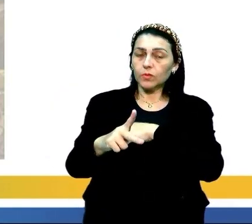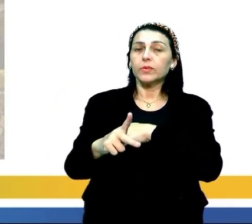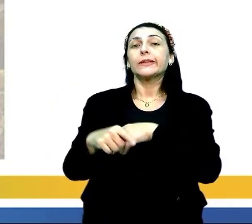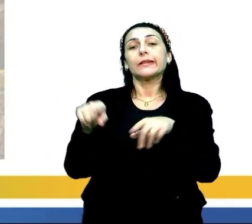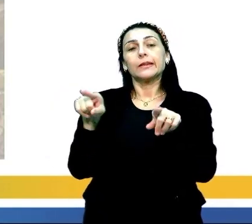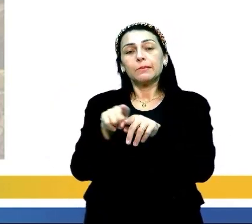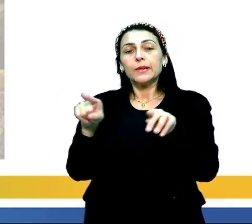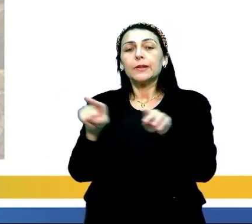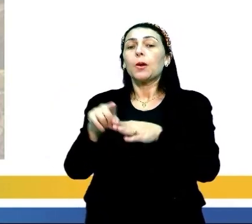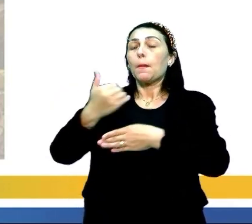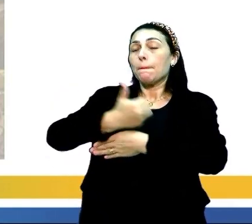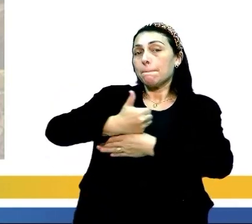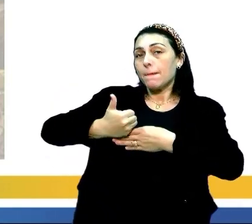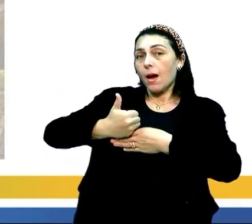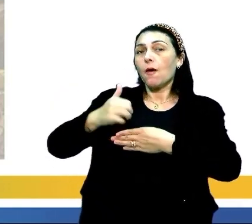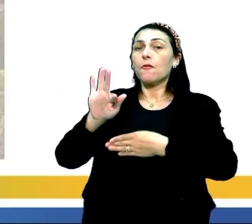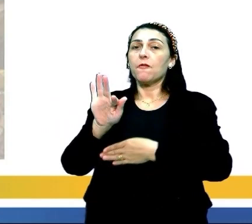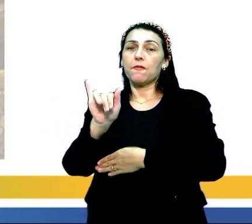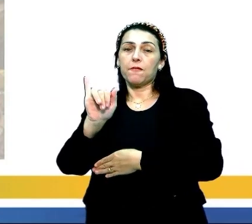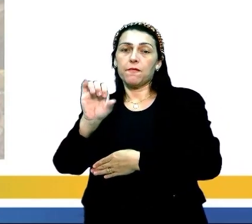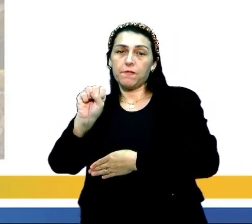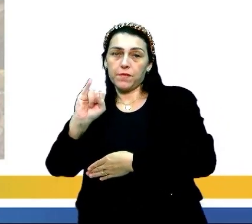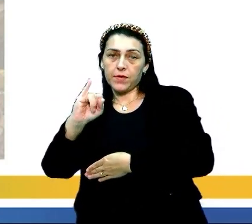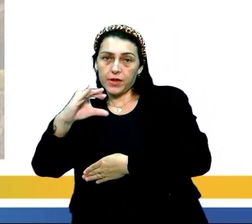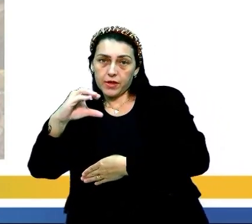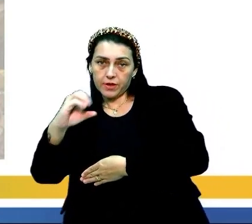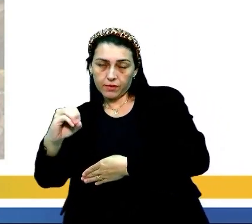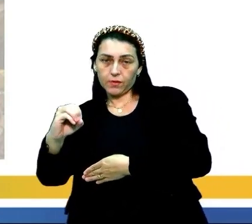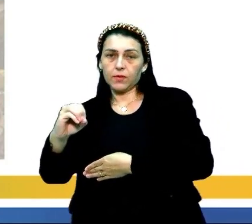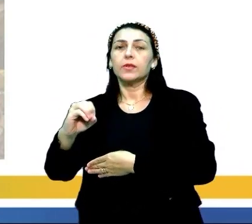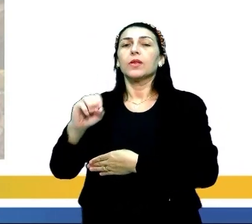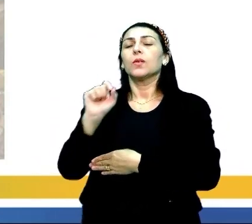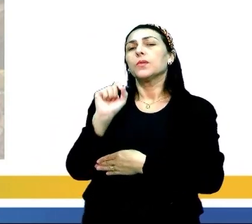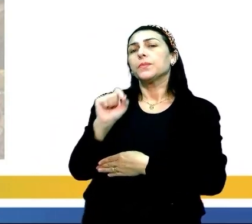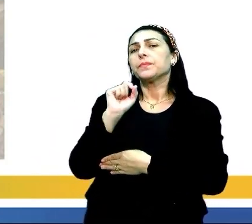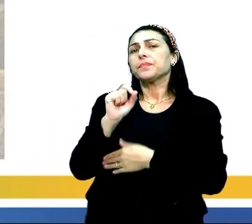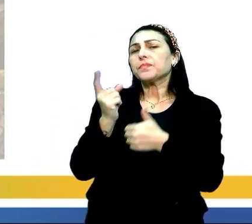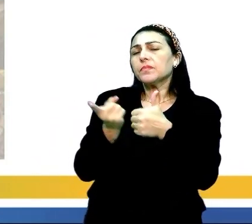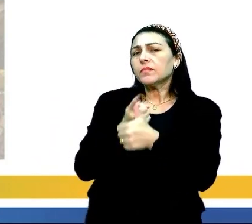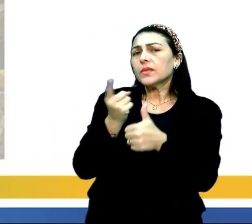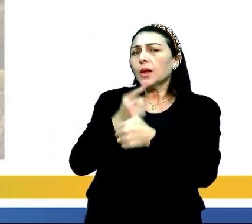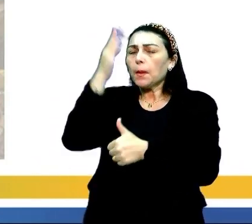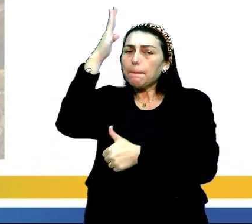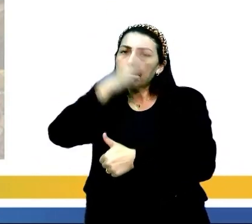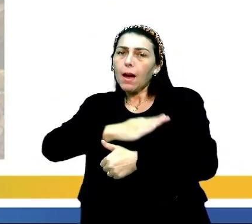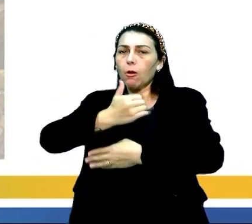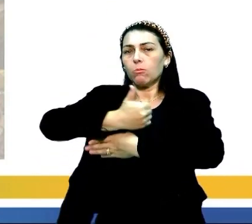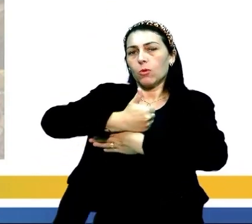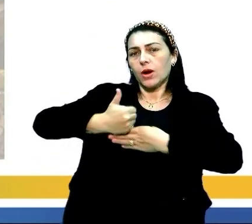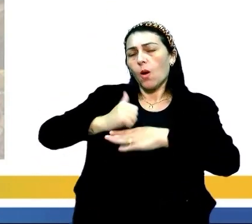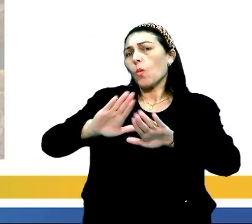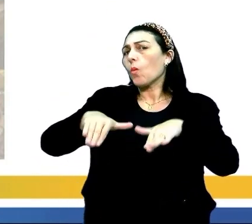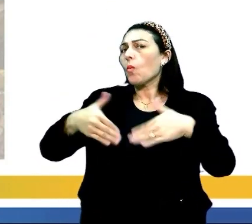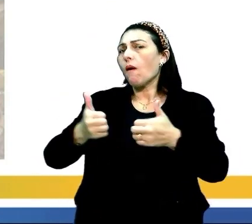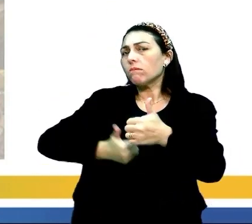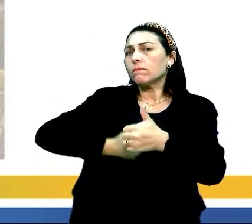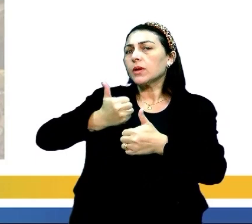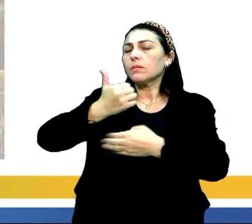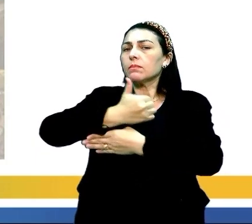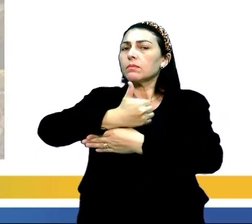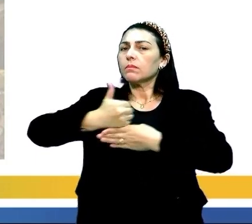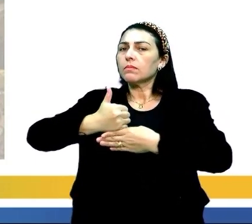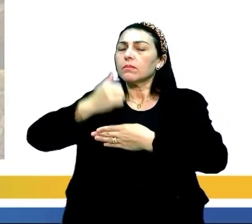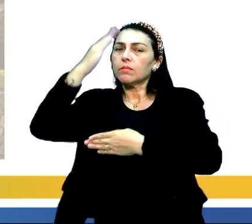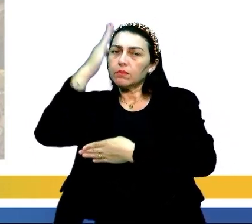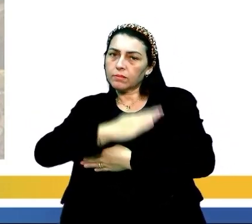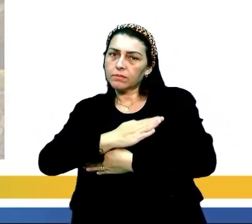males físicos. Aí ele vai dizer que esses males físicos é decorrência do primeiro mal moral. Qual foi o primeiro mal moral?